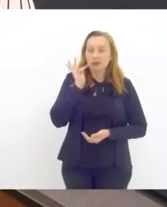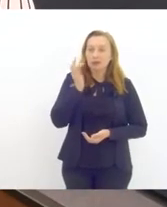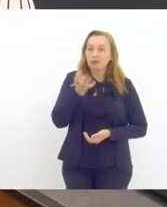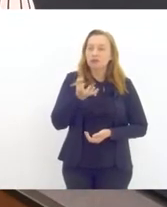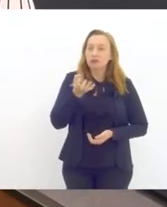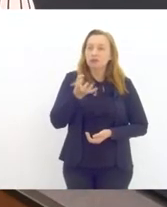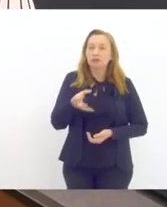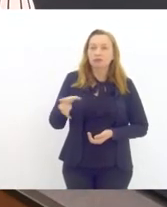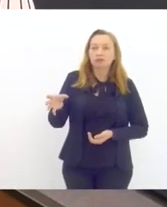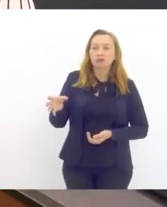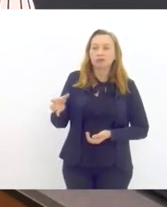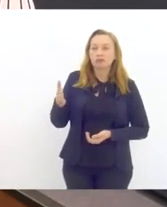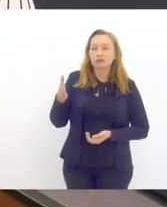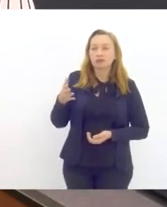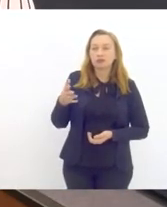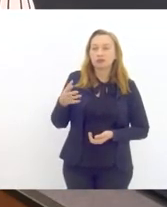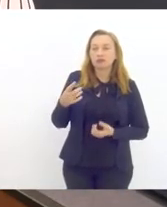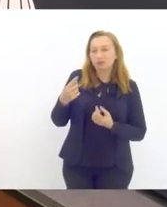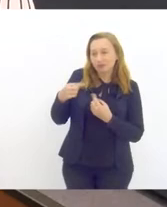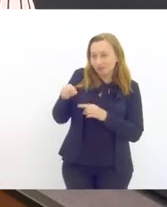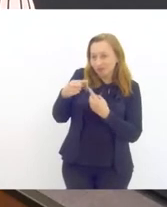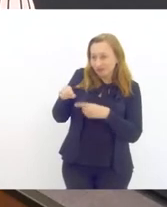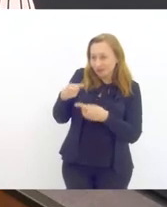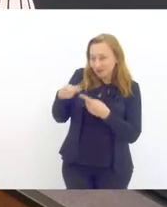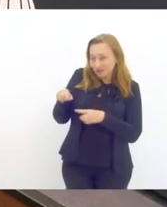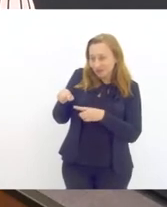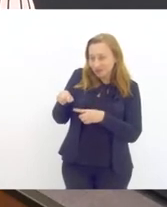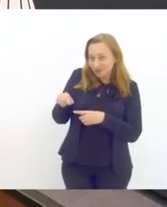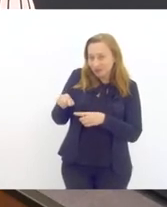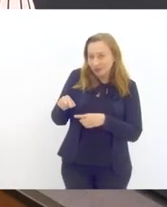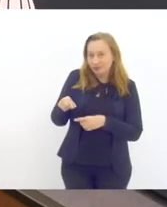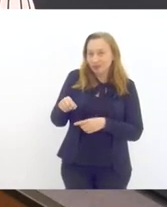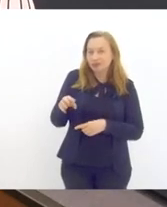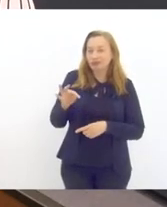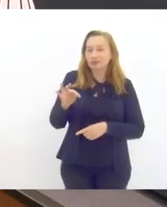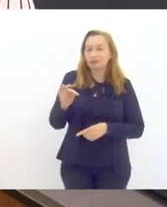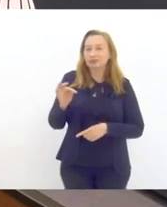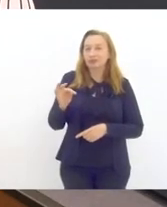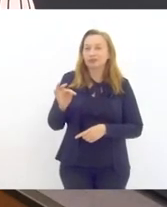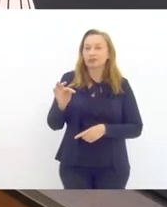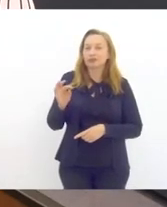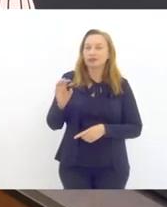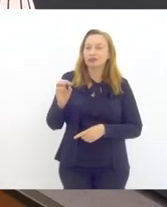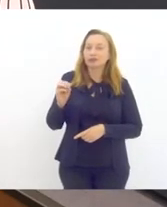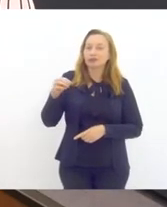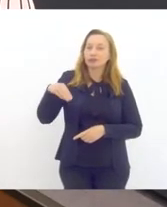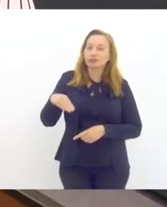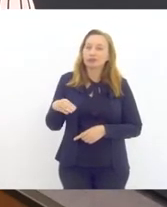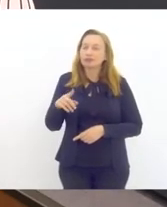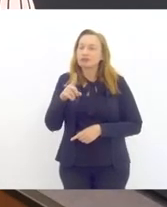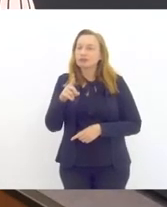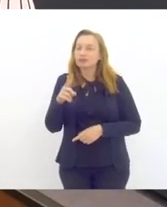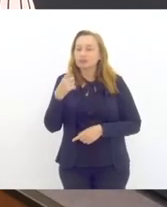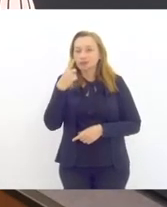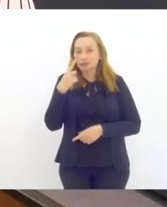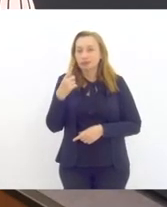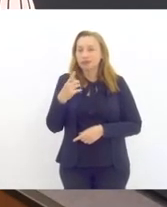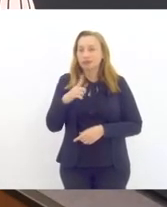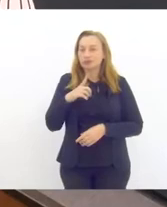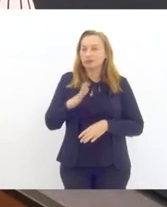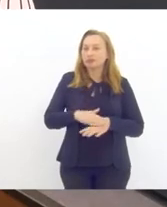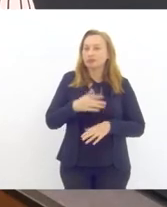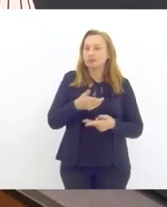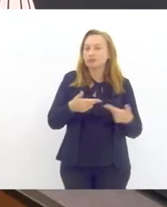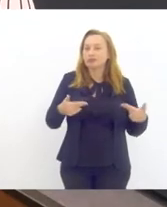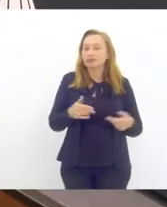queria ouvir, estou provocando, o Thompson, né, para ver se ele trouxe alguma coisa a mais. Que comenta, né? Deixa eu falar, estou